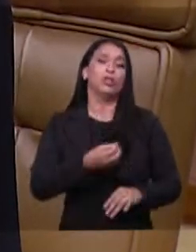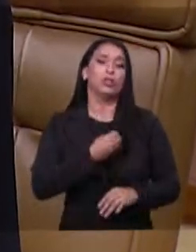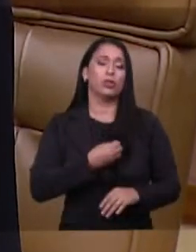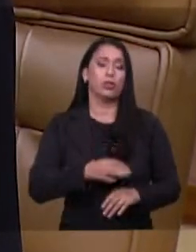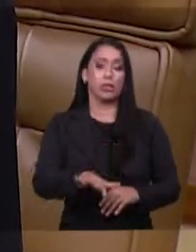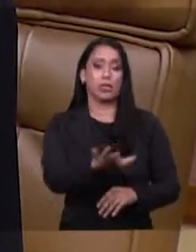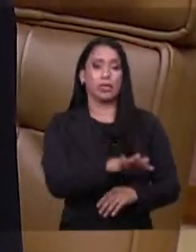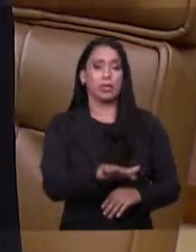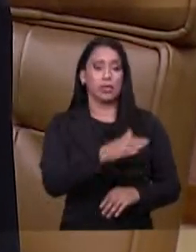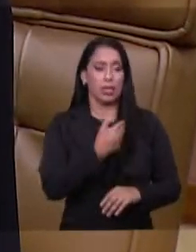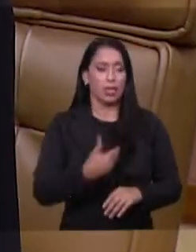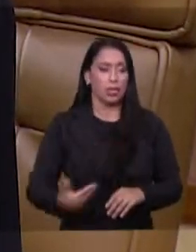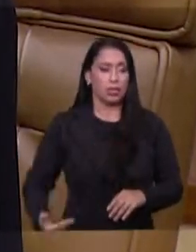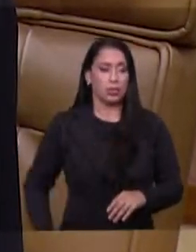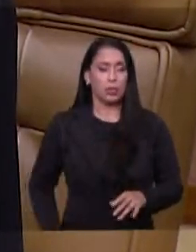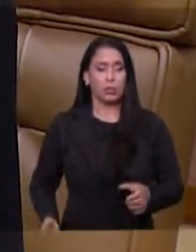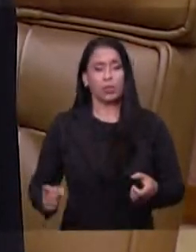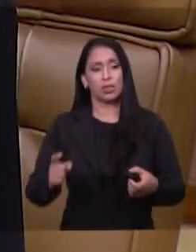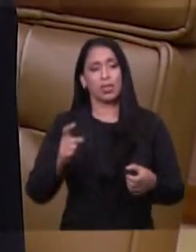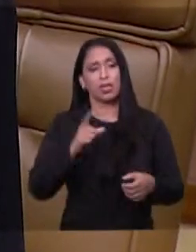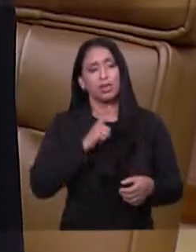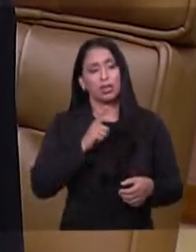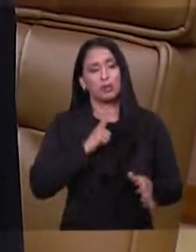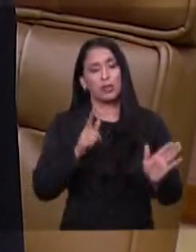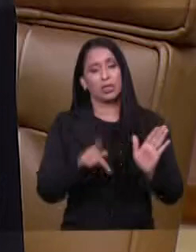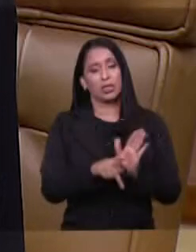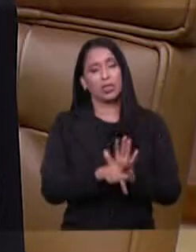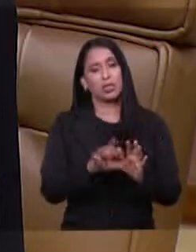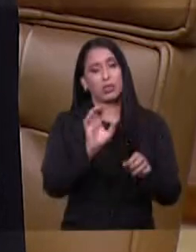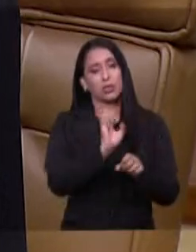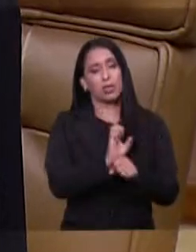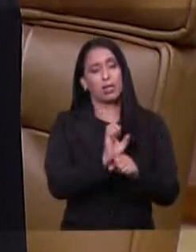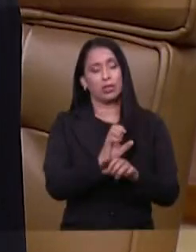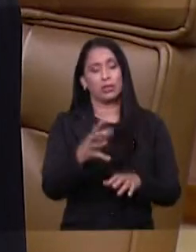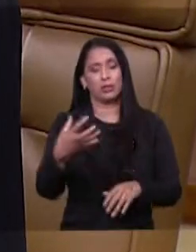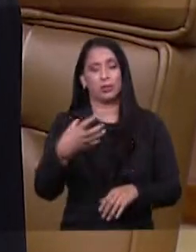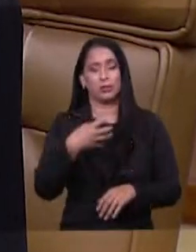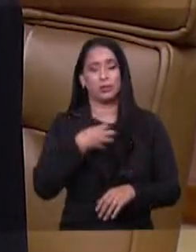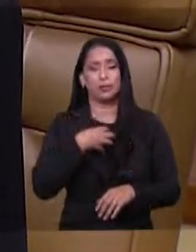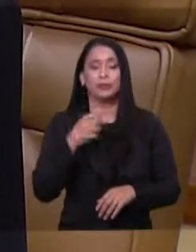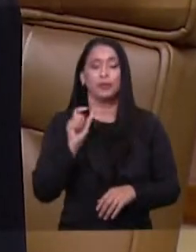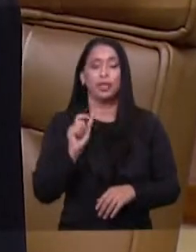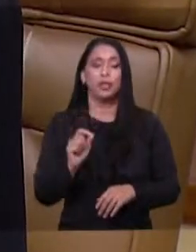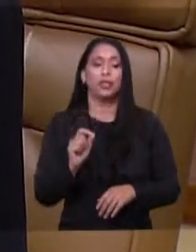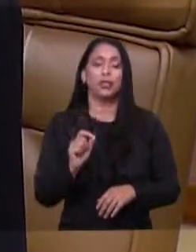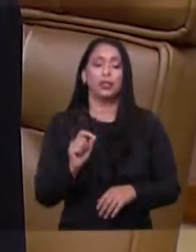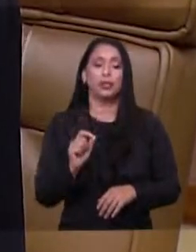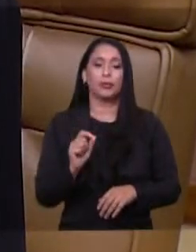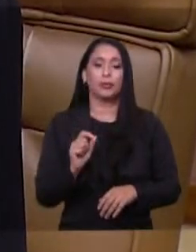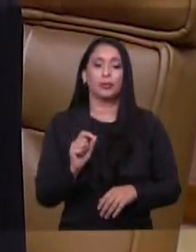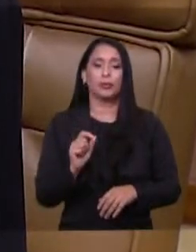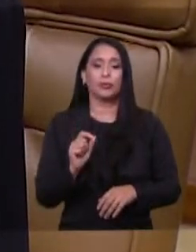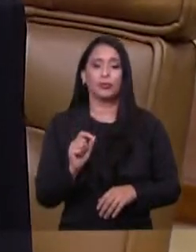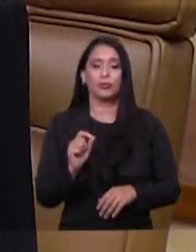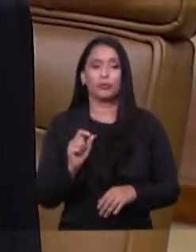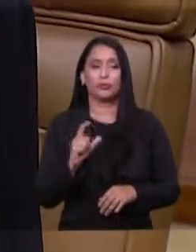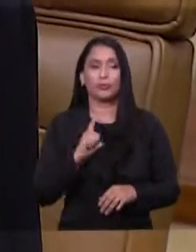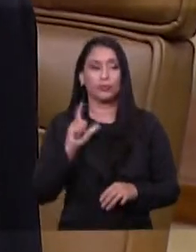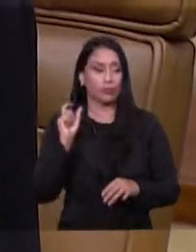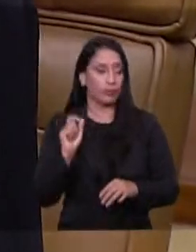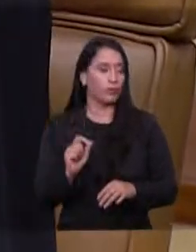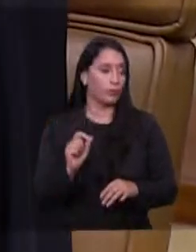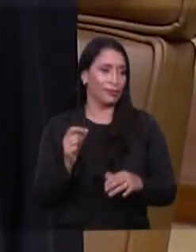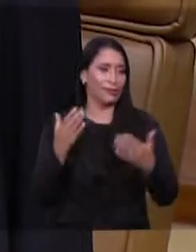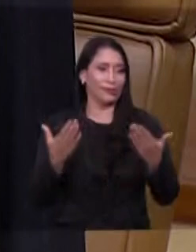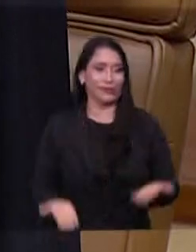áreas públicas e devolutas pertencentes ao Estado da Bahia, encerrando prematuramente as possibilidades de